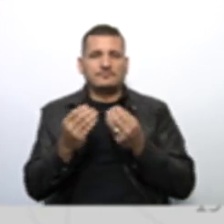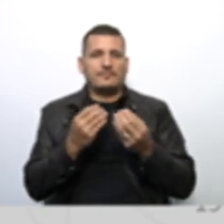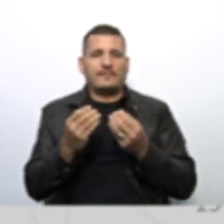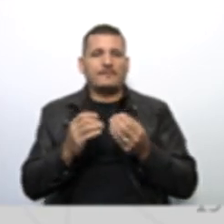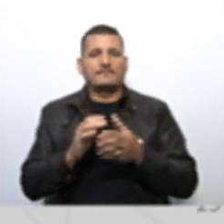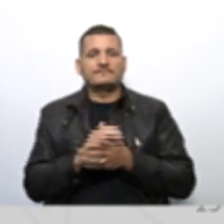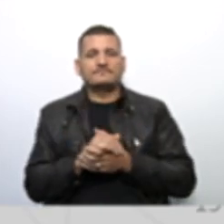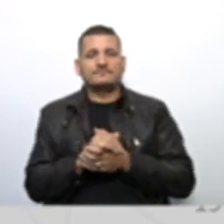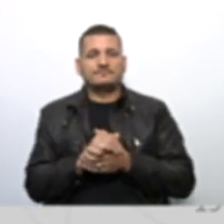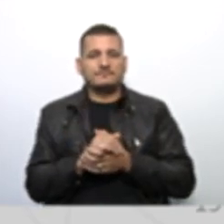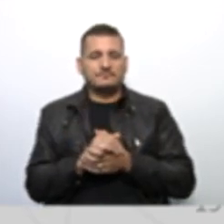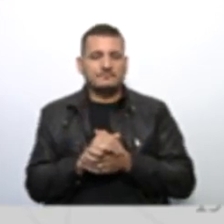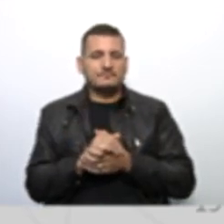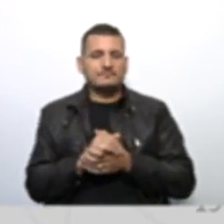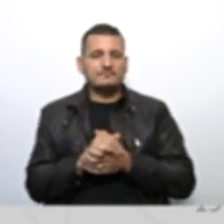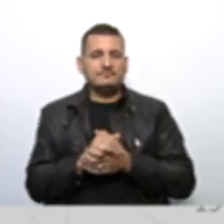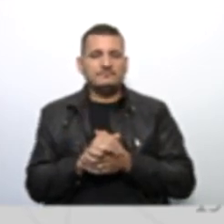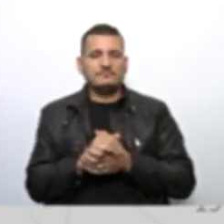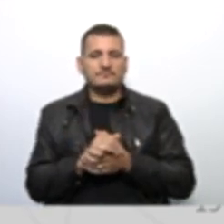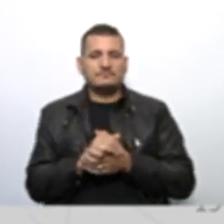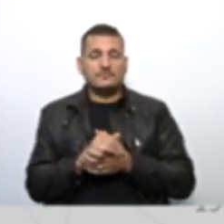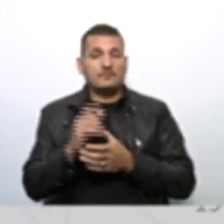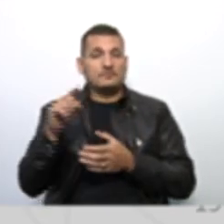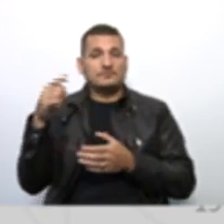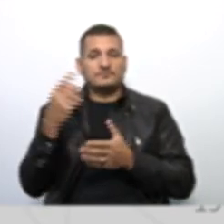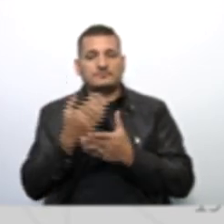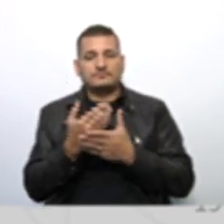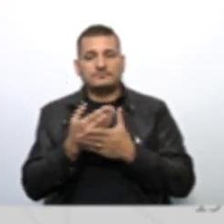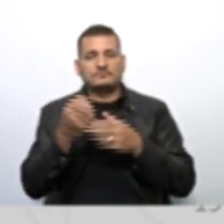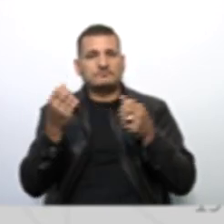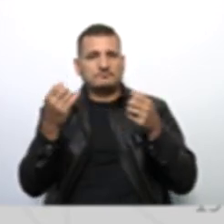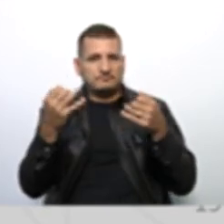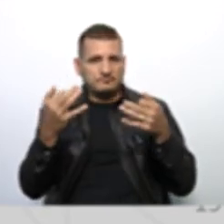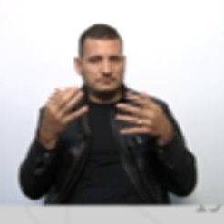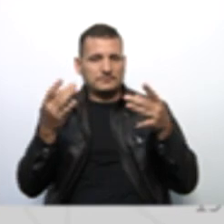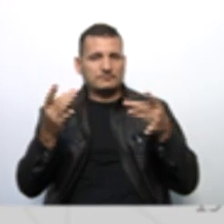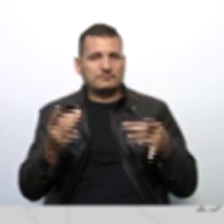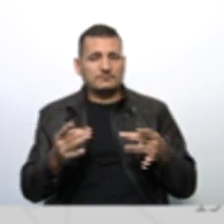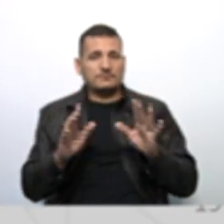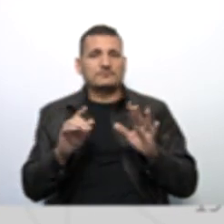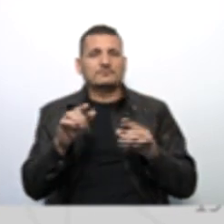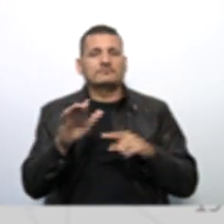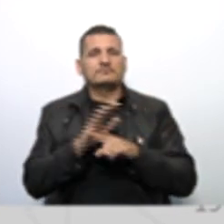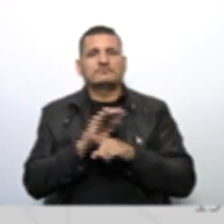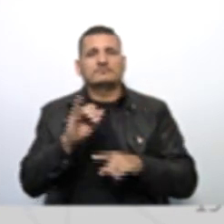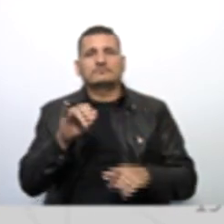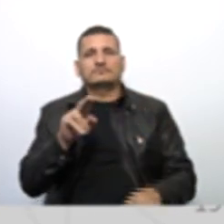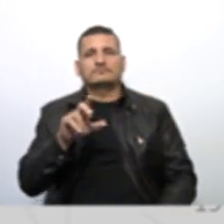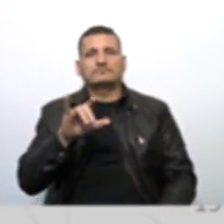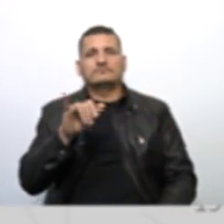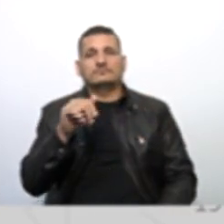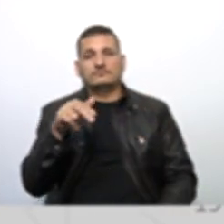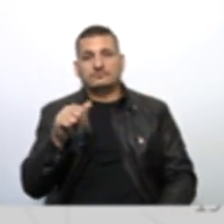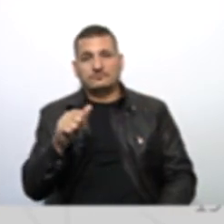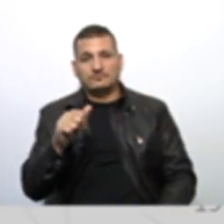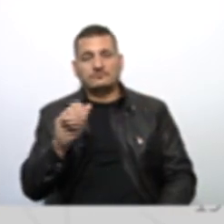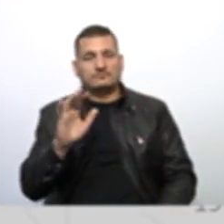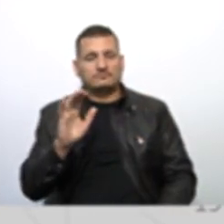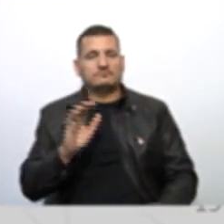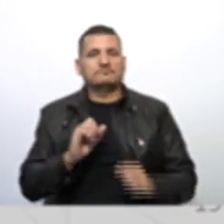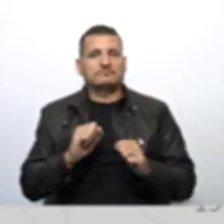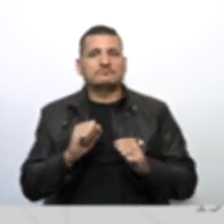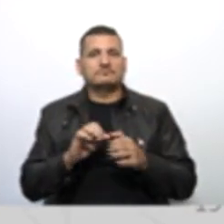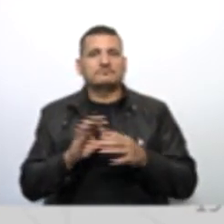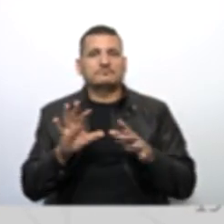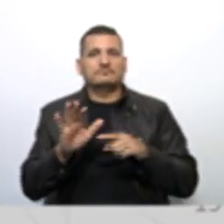vai abordar também nas próximas aulas. Isso, nas próximas aulas nós vamos entrar em detalhe. Vocês podem ir lá perguntar para a professora Juliana e falar que o Saulo pediu para perguntar, tá,